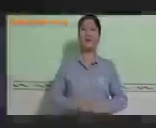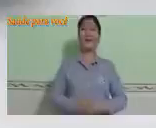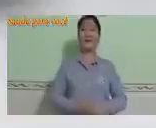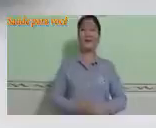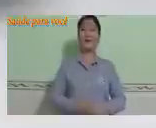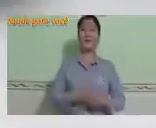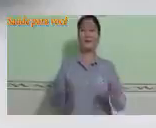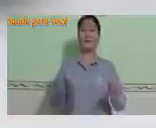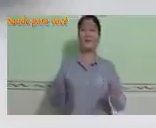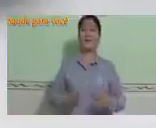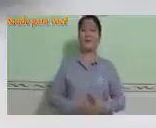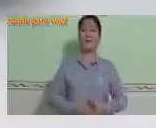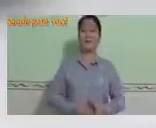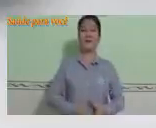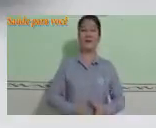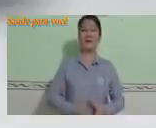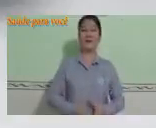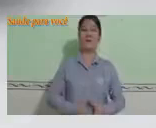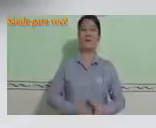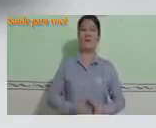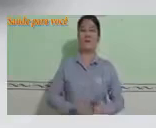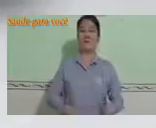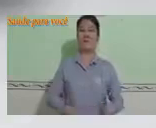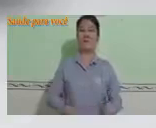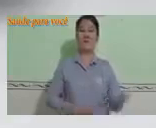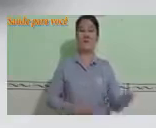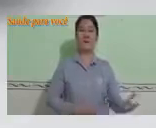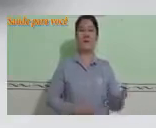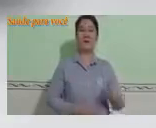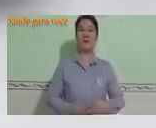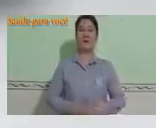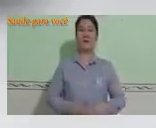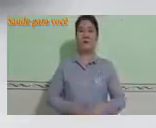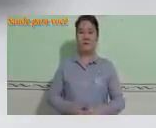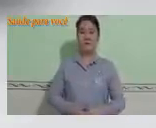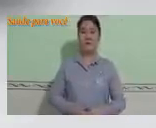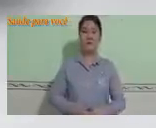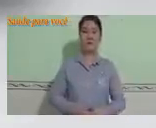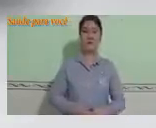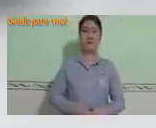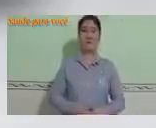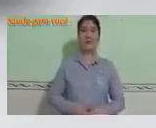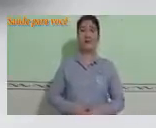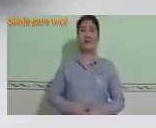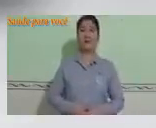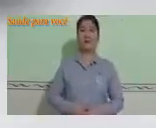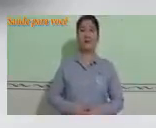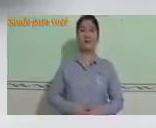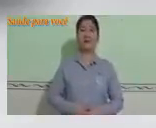dos pais pode se tornar perigoso, porque os pais podem machucar o bebê durante o sono.